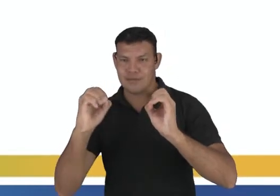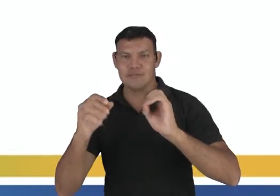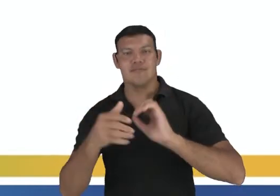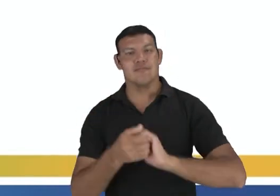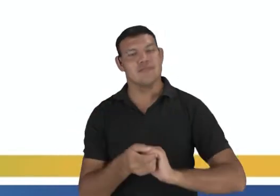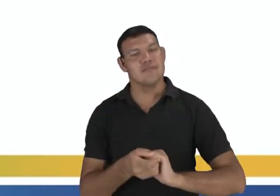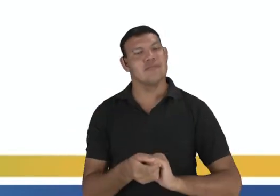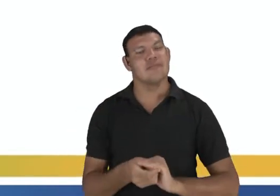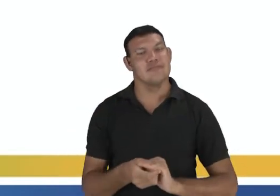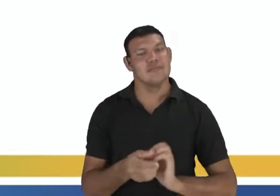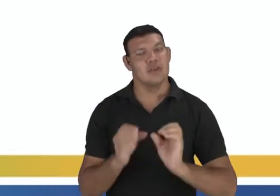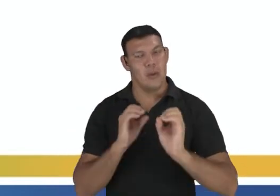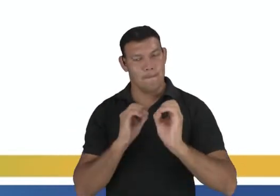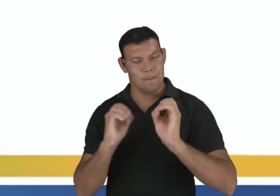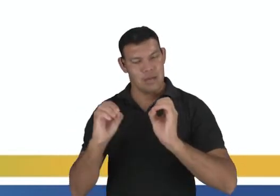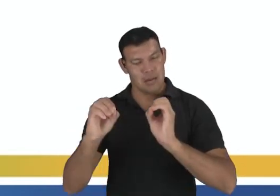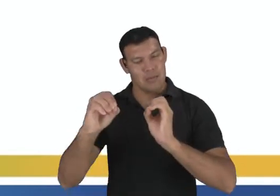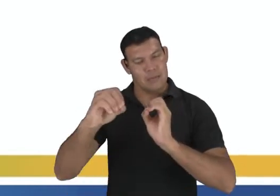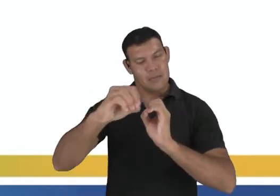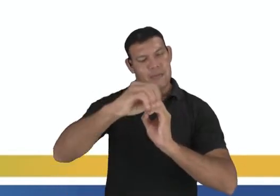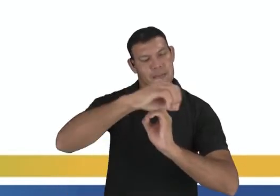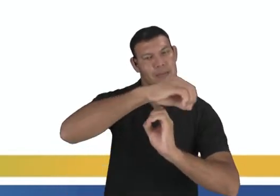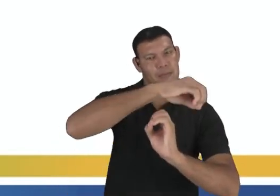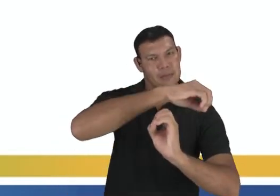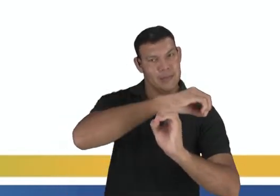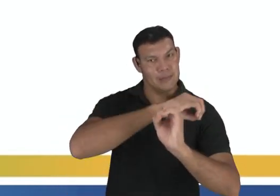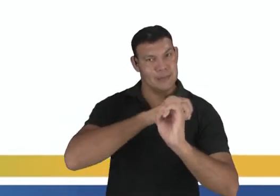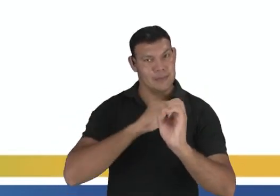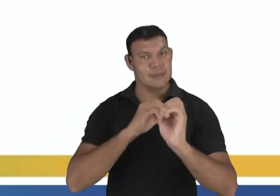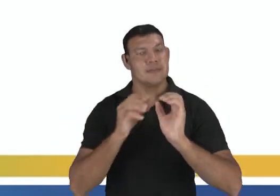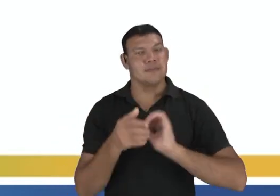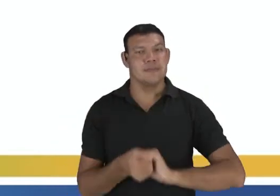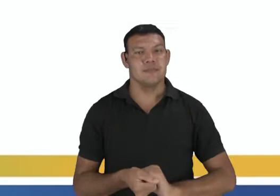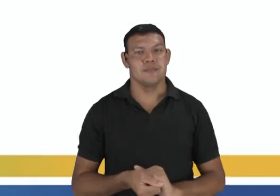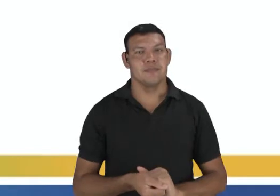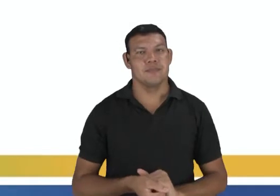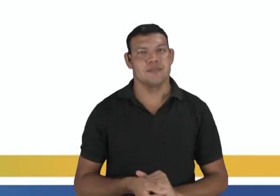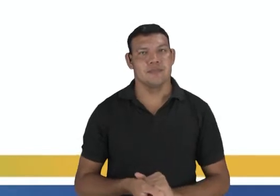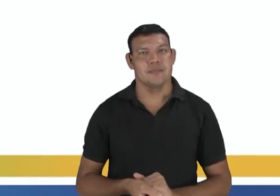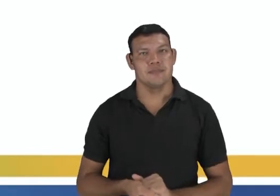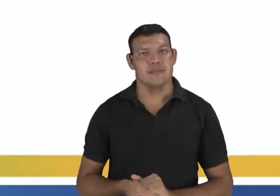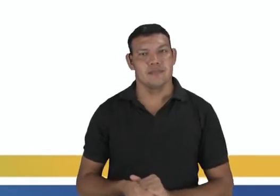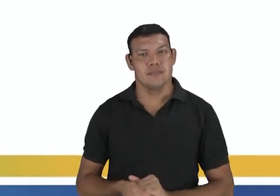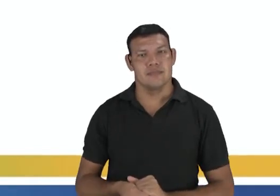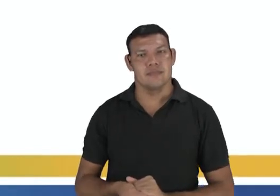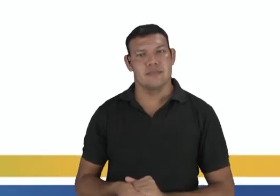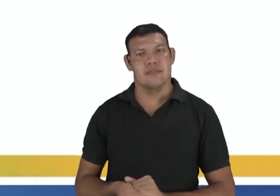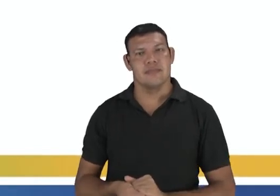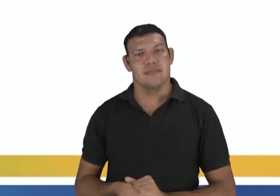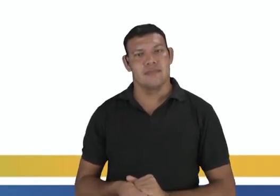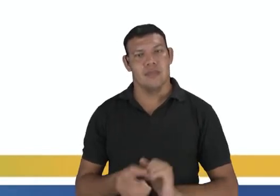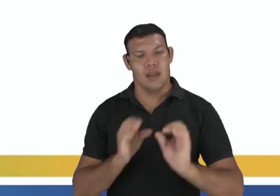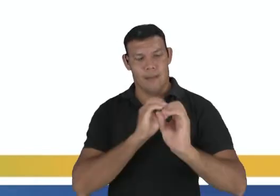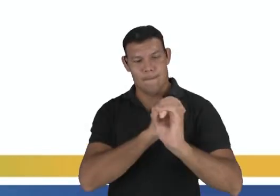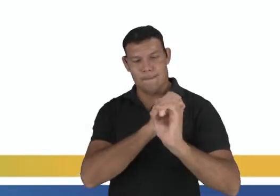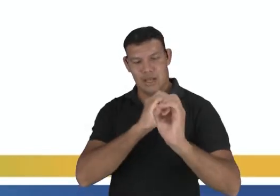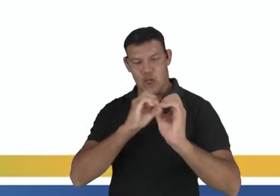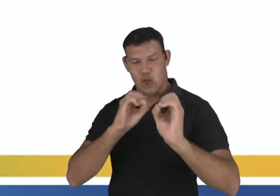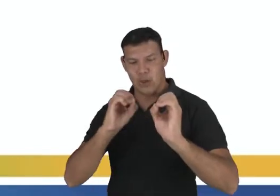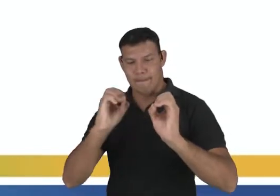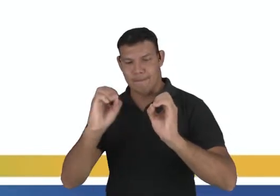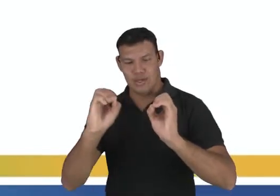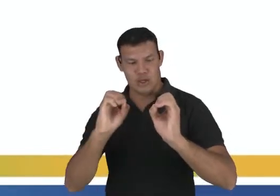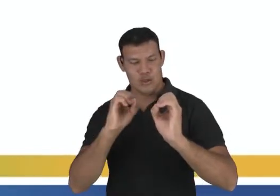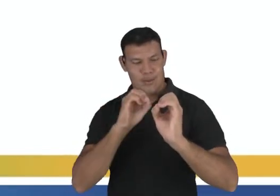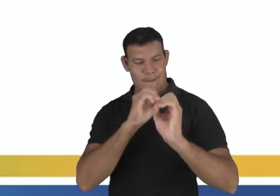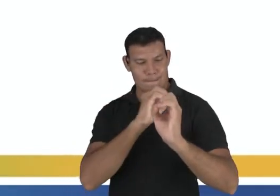depois continuavam seu caminho. Então, esse movimento que a gente conhece hoje como movimento retrógrado, esse fato de voltar na sua